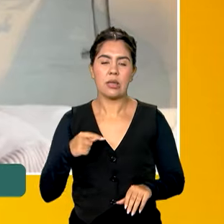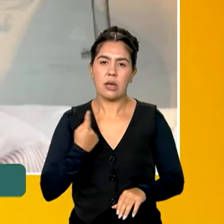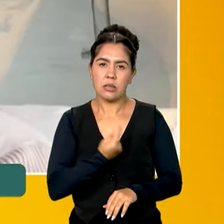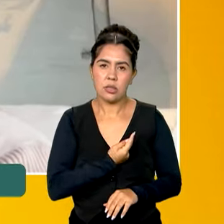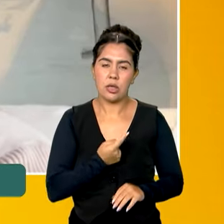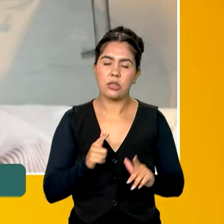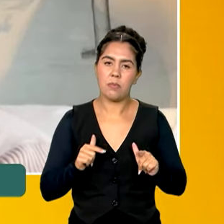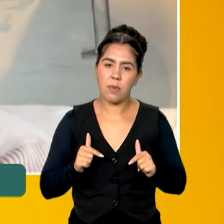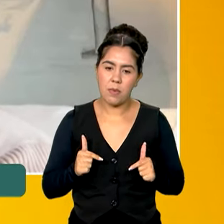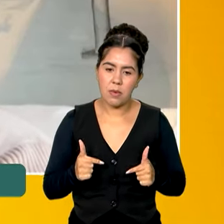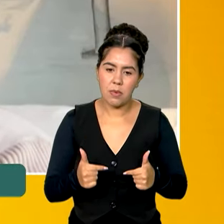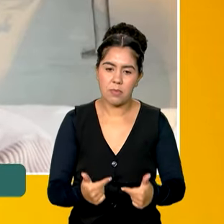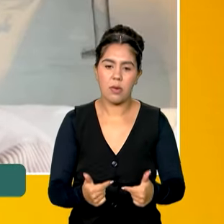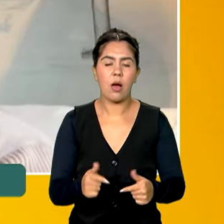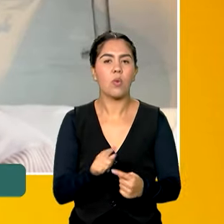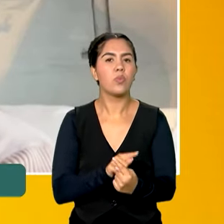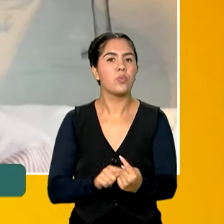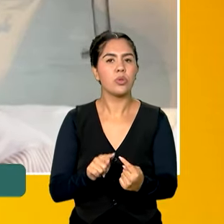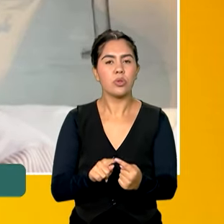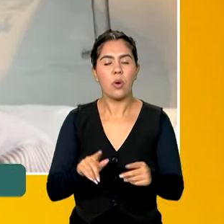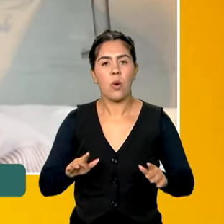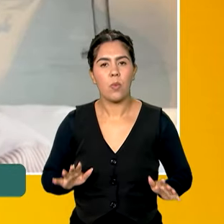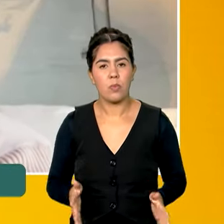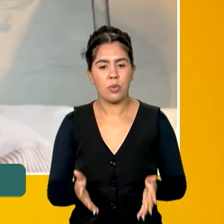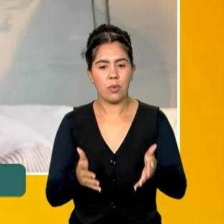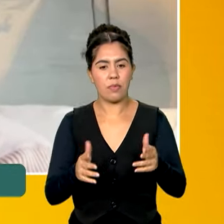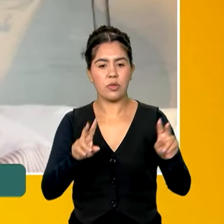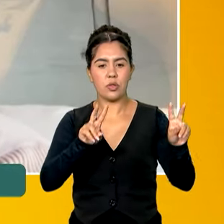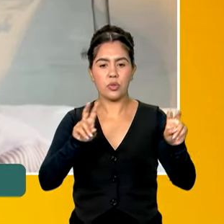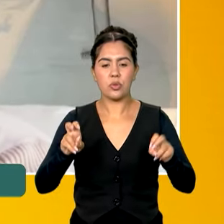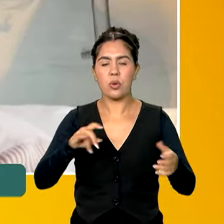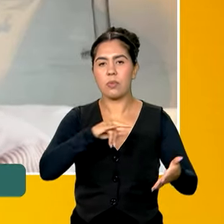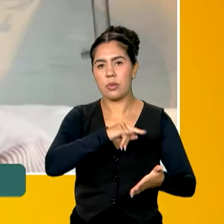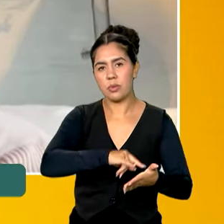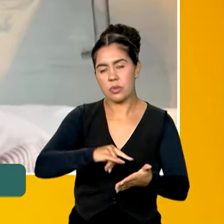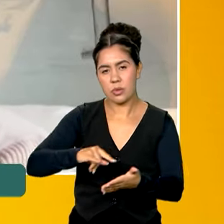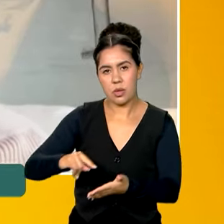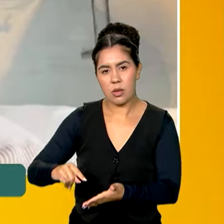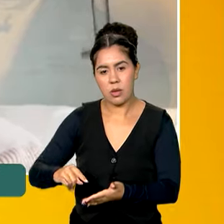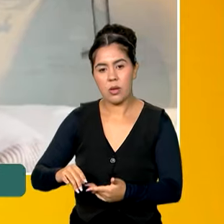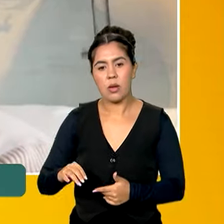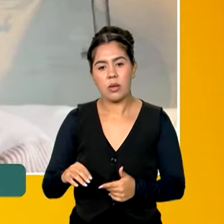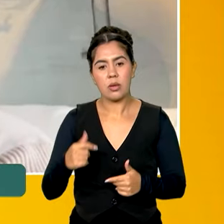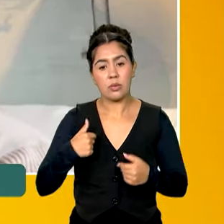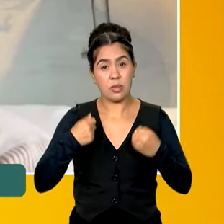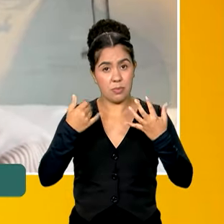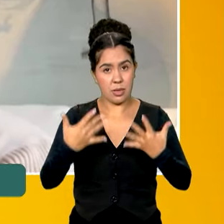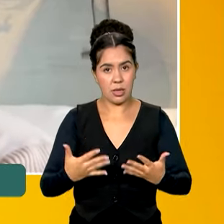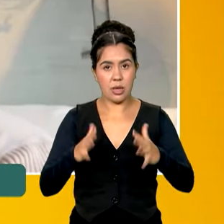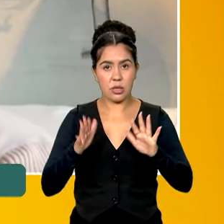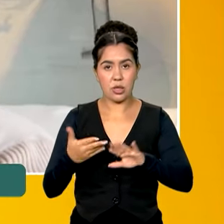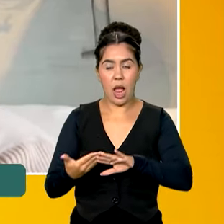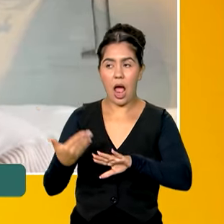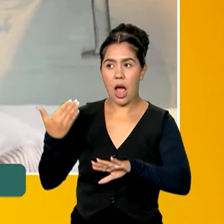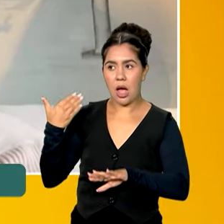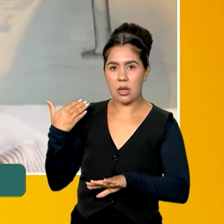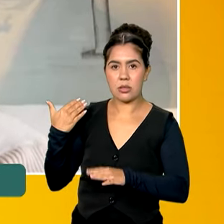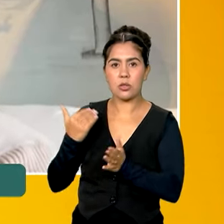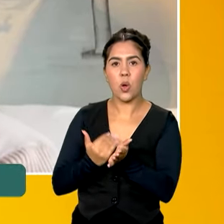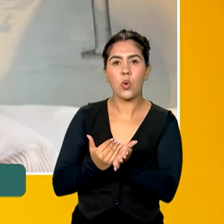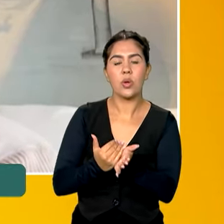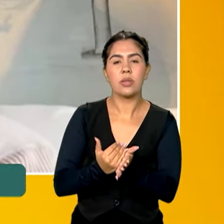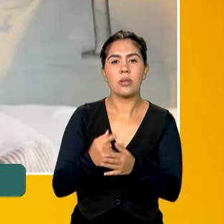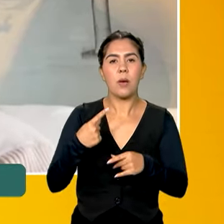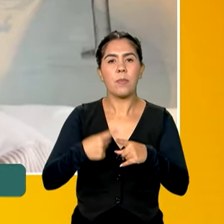trabalhado intensamente para promover a respeito da gestão documental. Porque, é como eu disse no início, há uma tendência